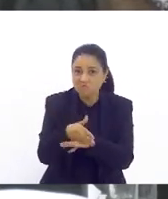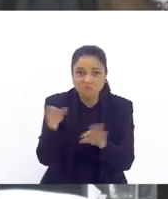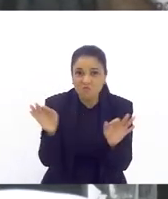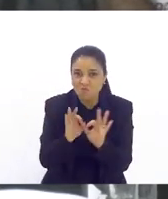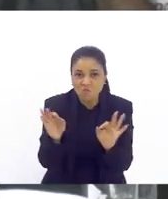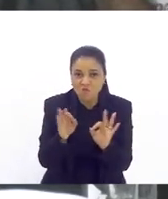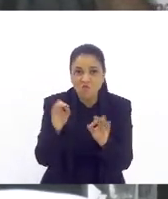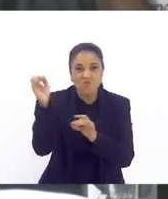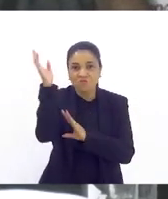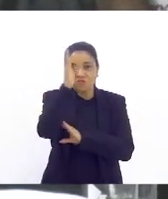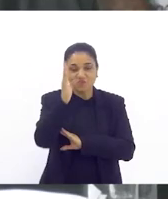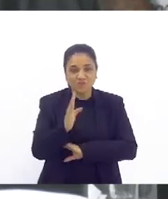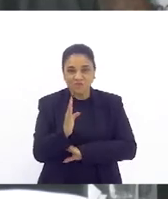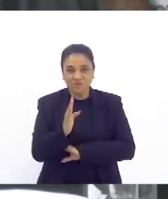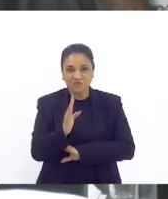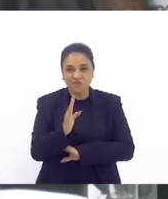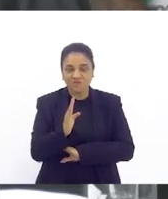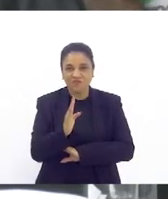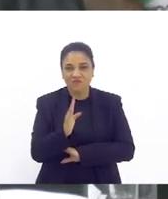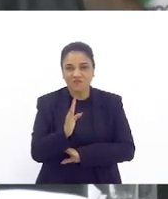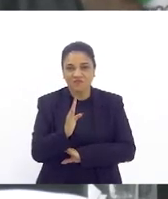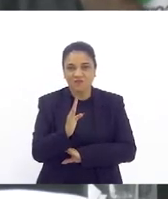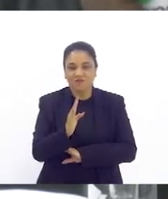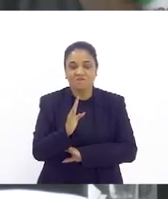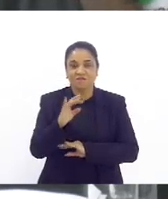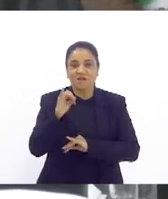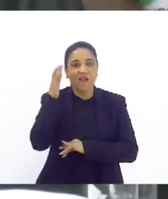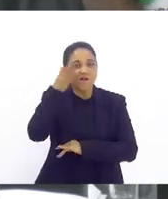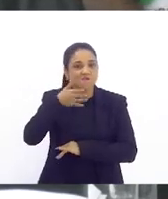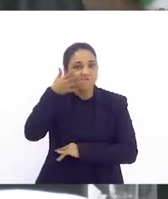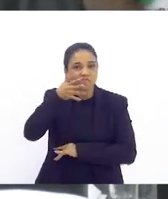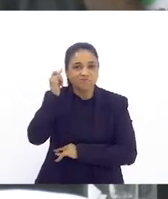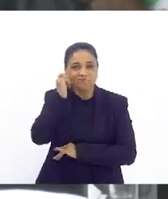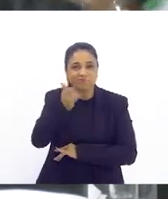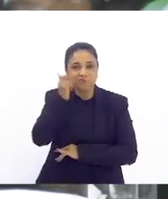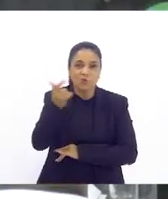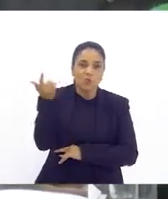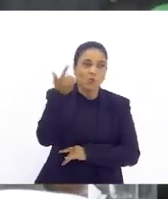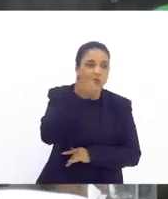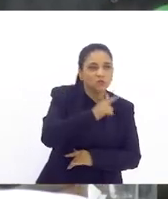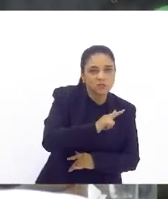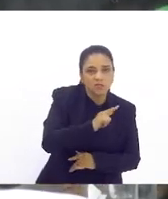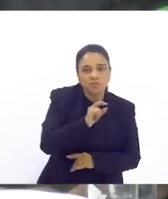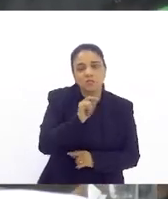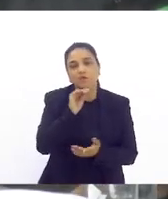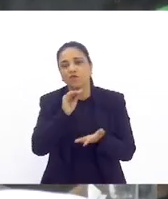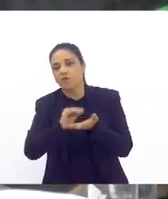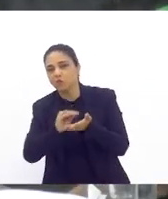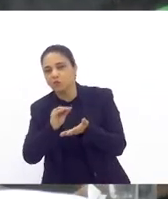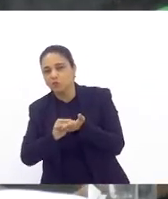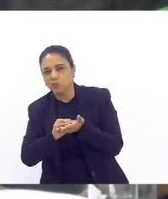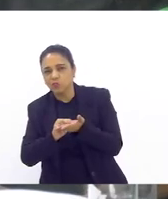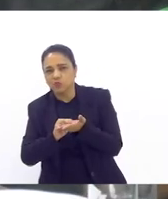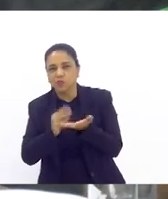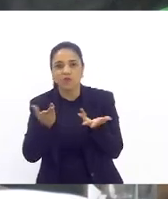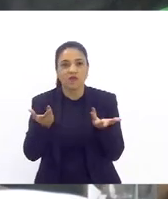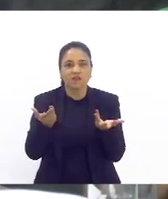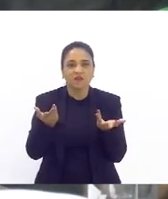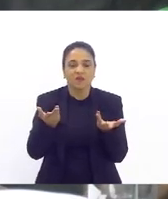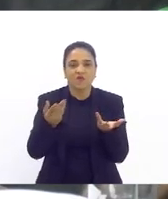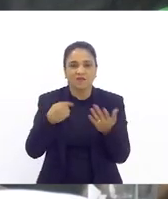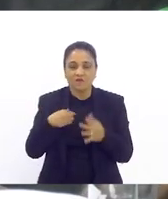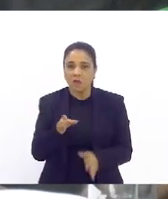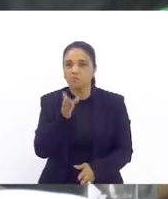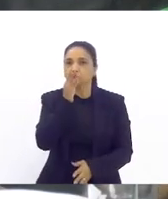nacionalmente para dizer o que conseguiu o que ficou faltando quer dizer ele vai